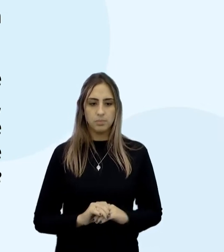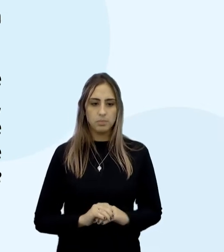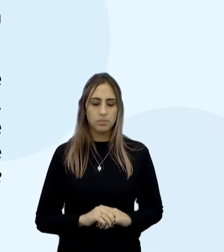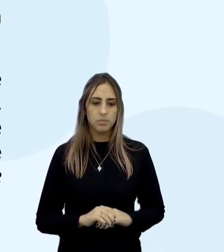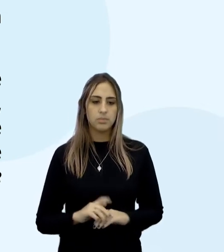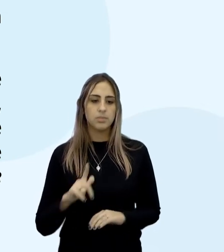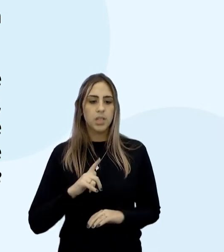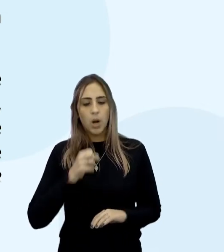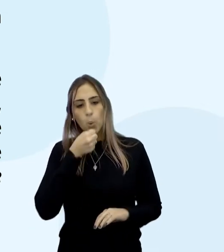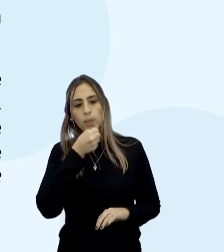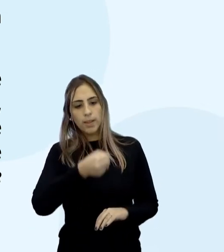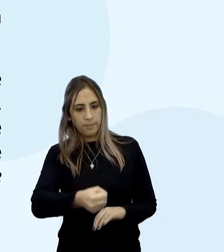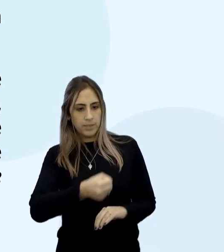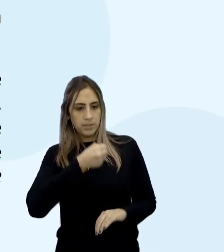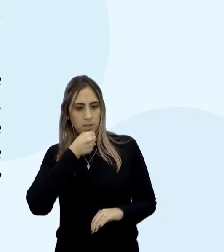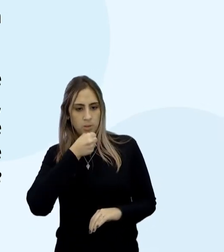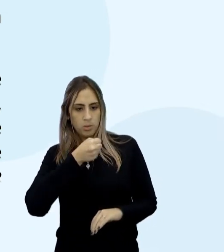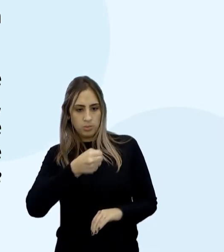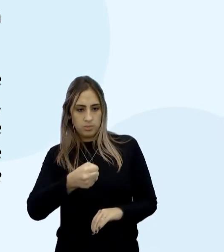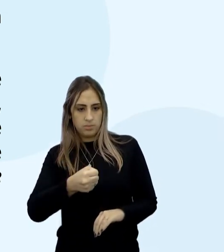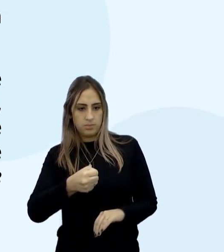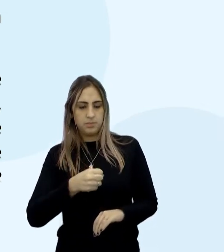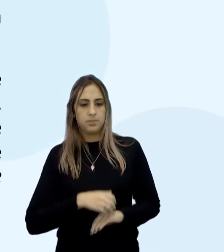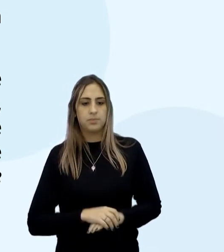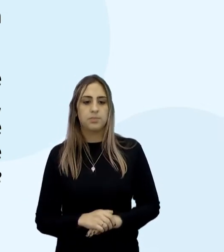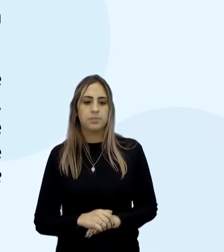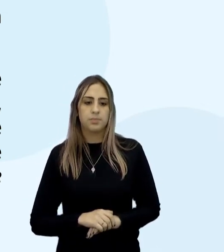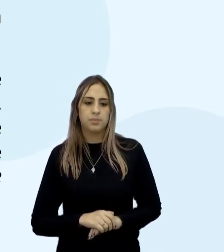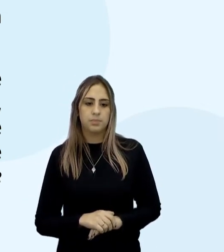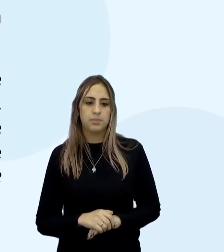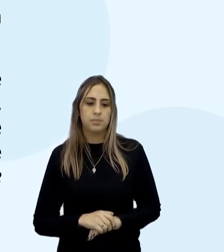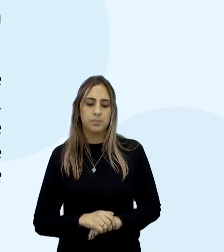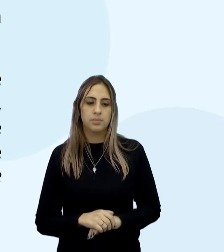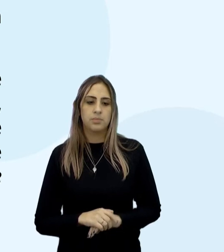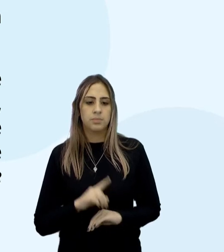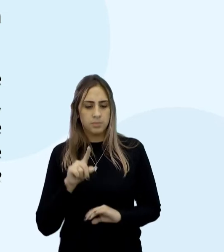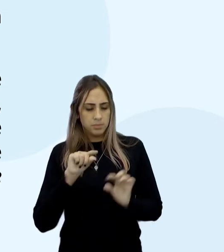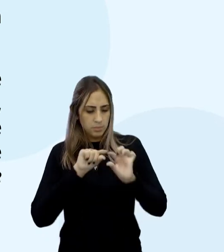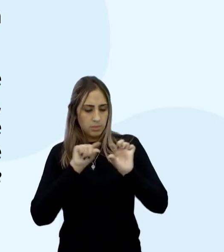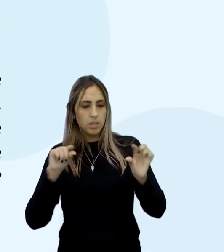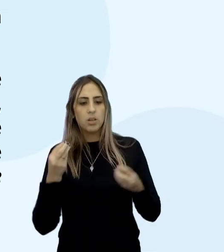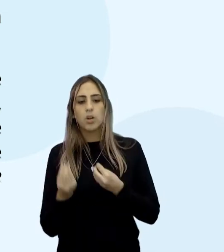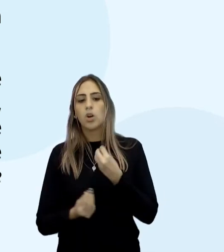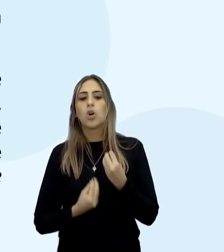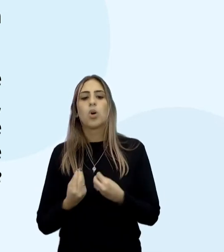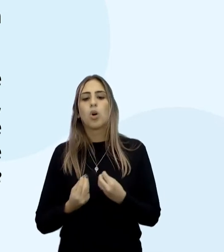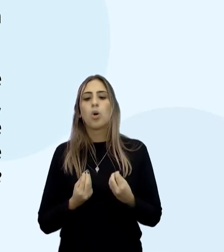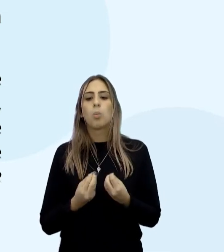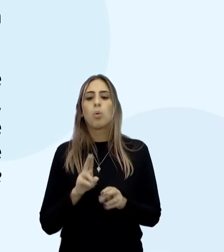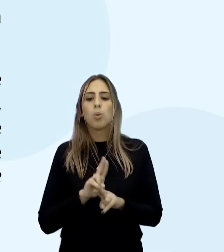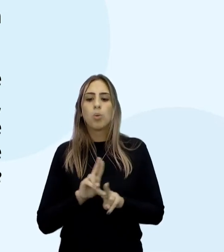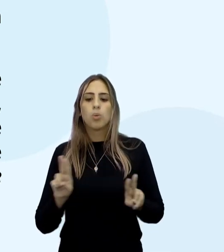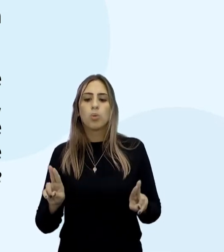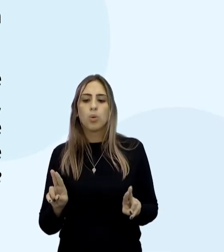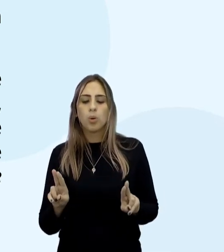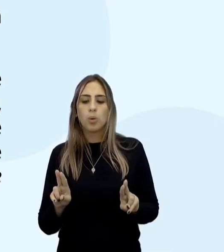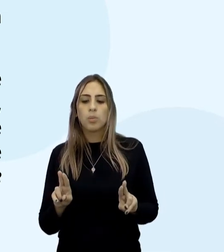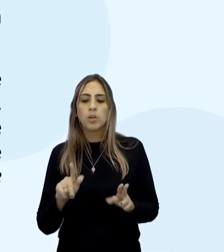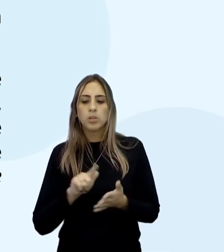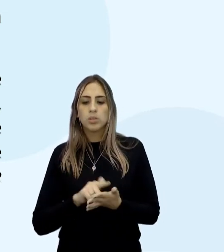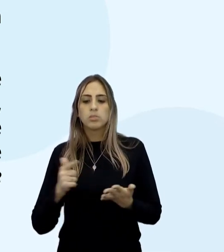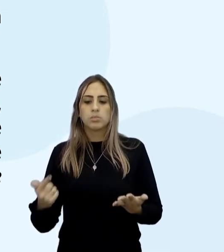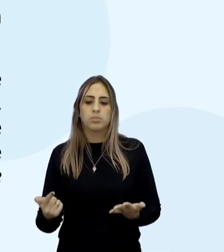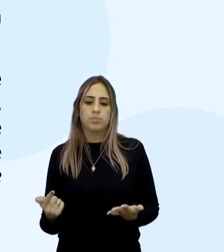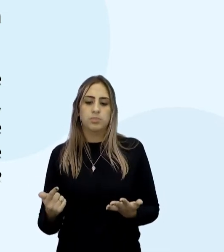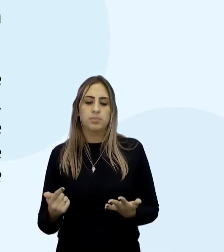o entrevistador, que aí está marcado não como o nome do